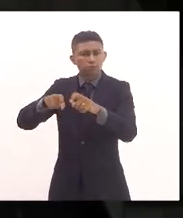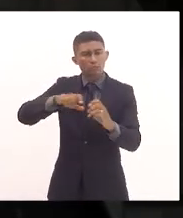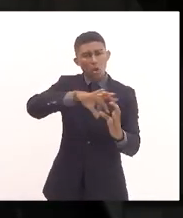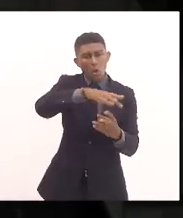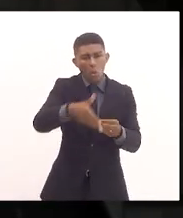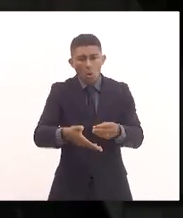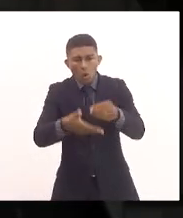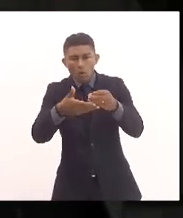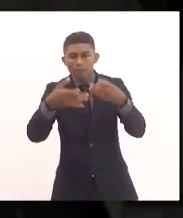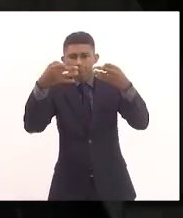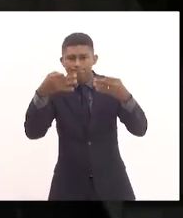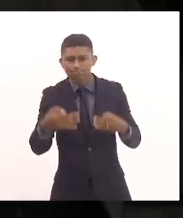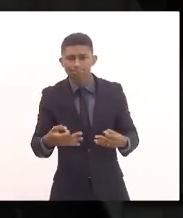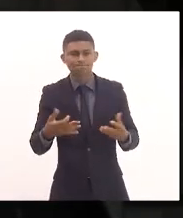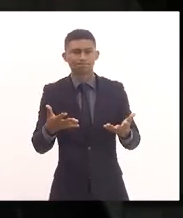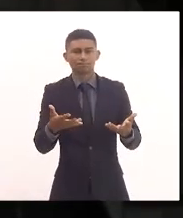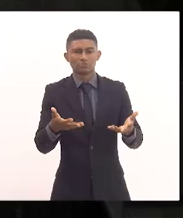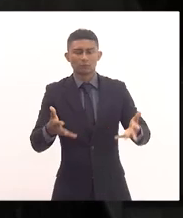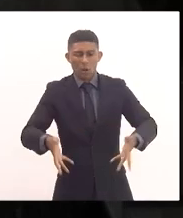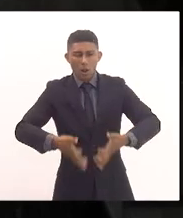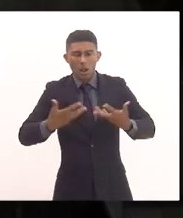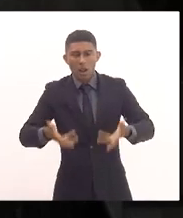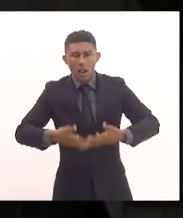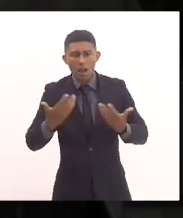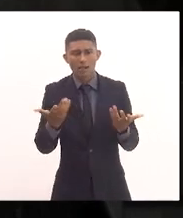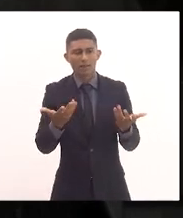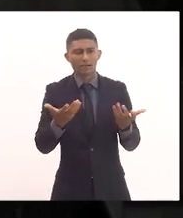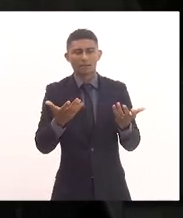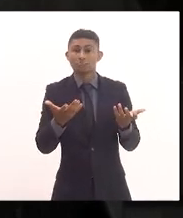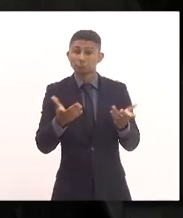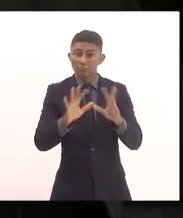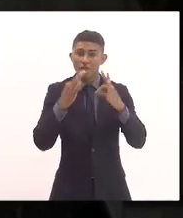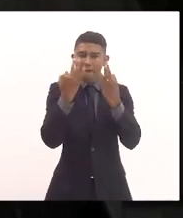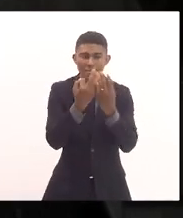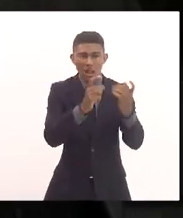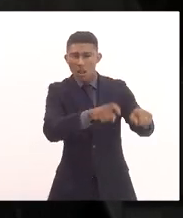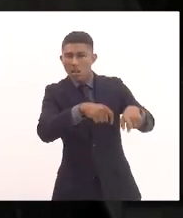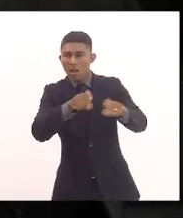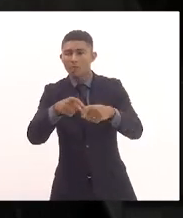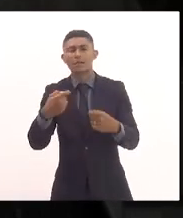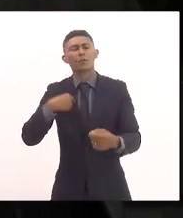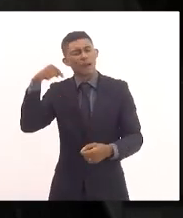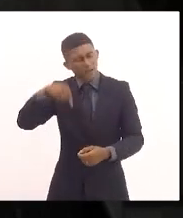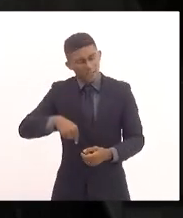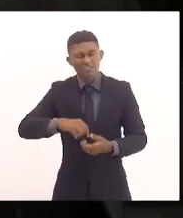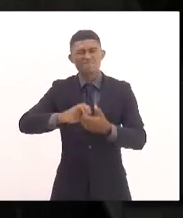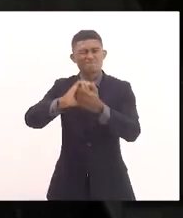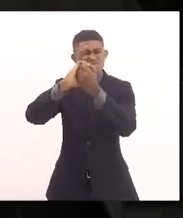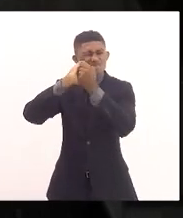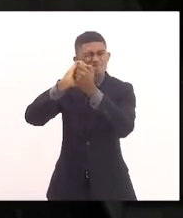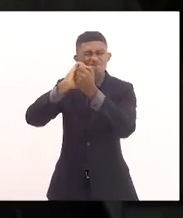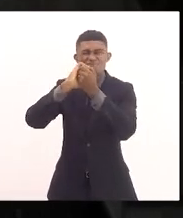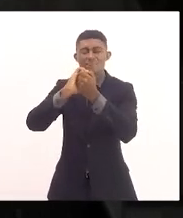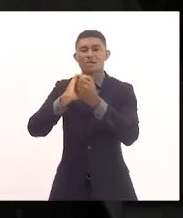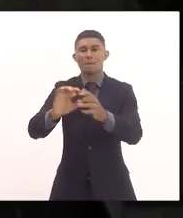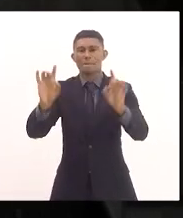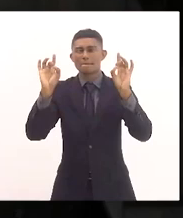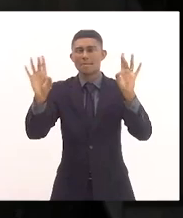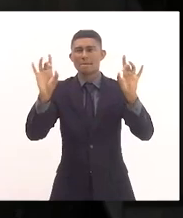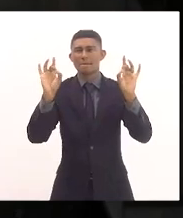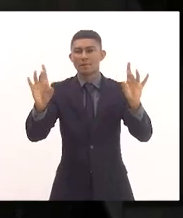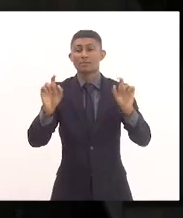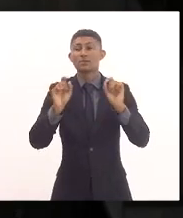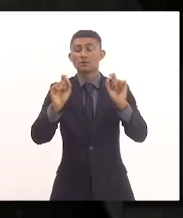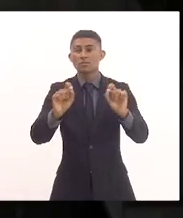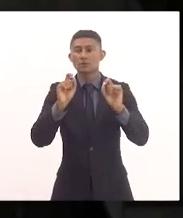a produção orgânica, a agricultura familiar, eu quero aqui fazer uma saudação especial, se vocês me permitirem, ao